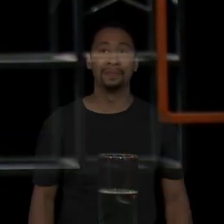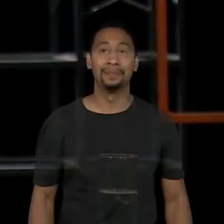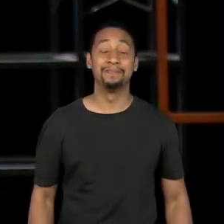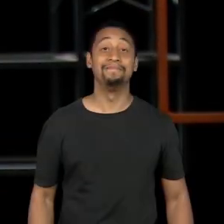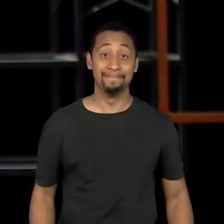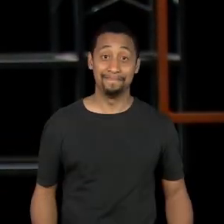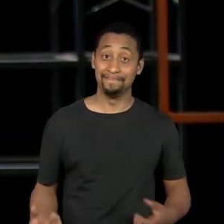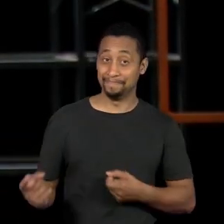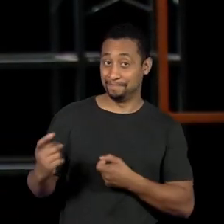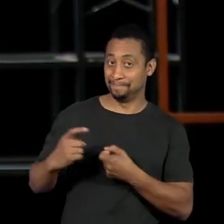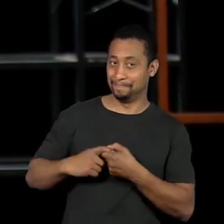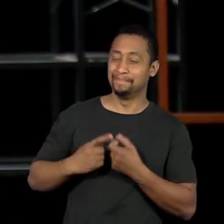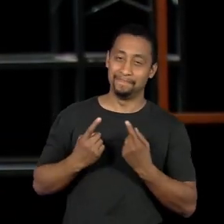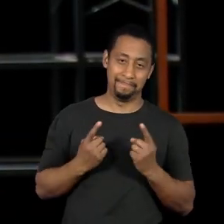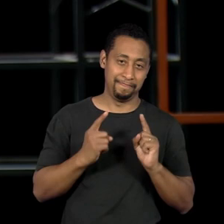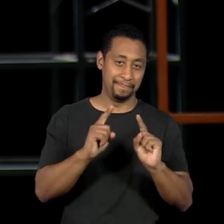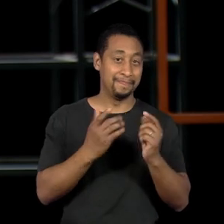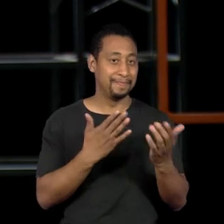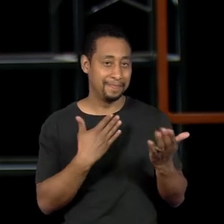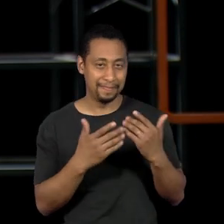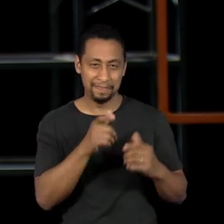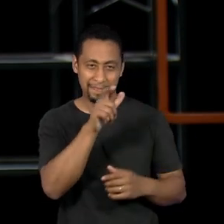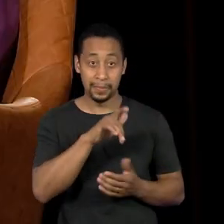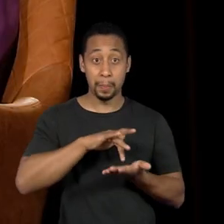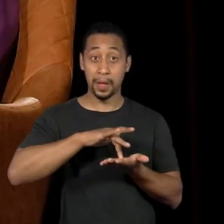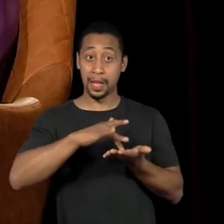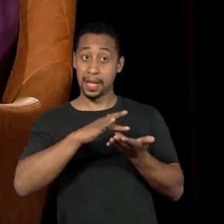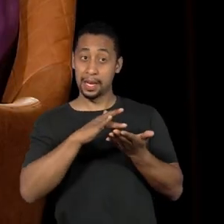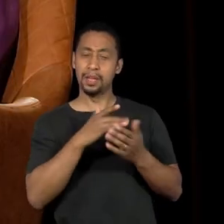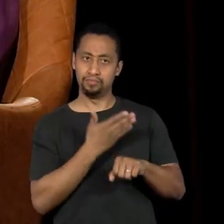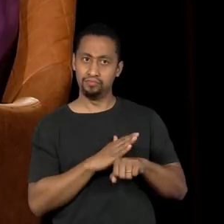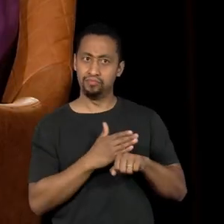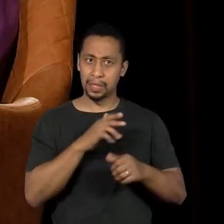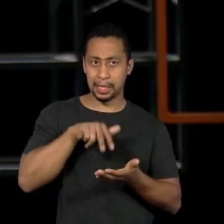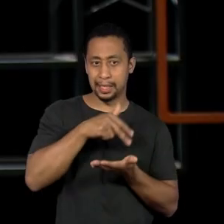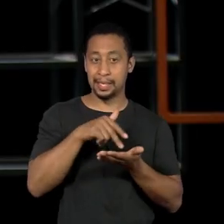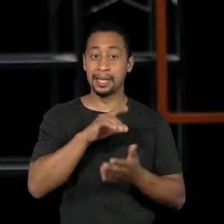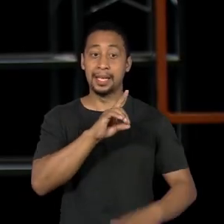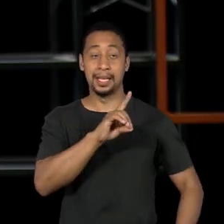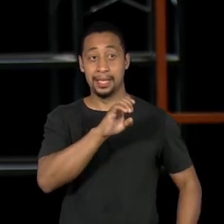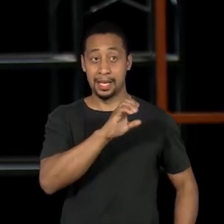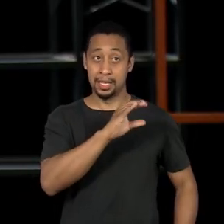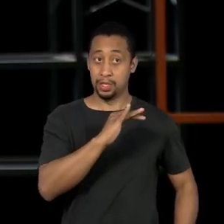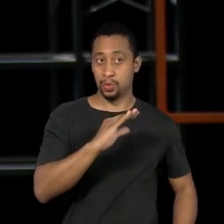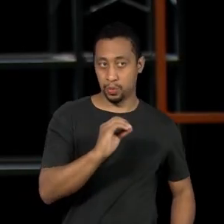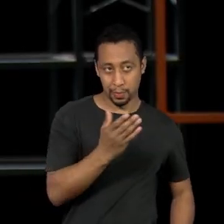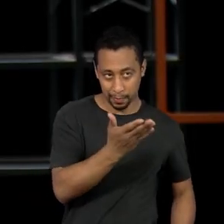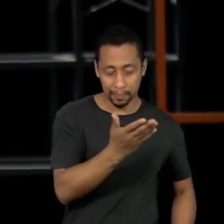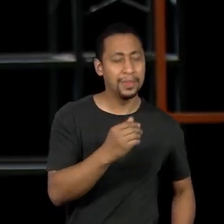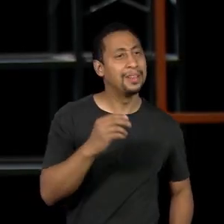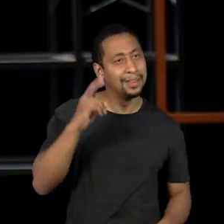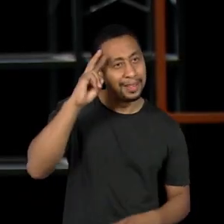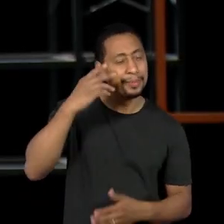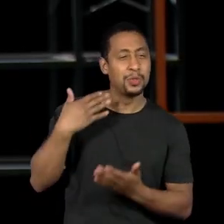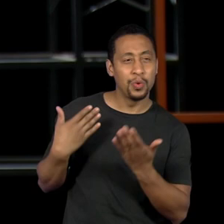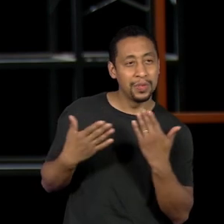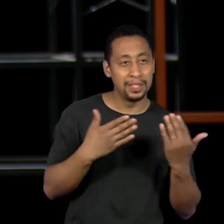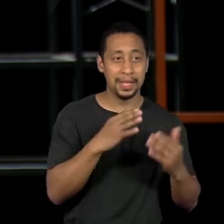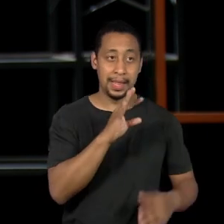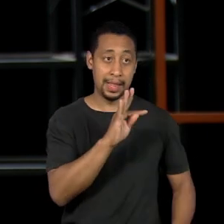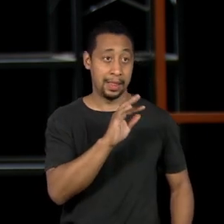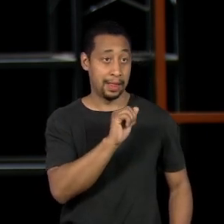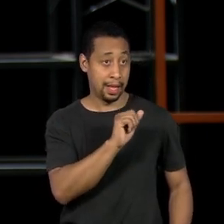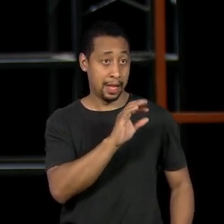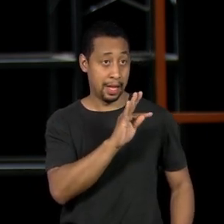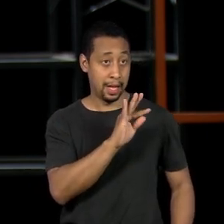Estamos de volta para a nossa conversa com o bailarino e coreógrafo Décio Otero. Décio, a gente estava falando da Tatiana Leskova, você se